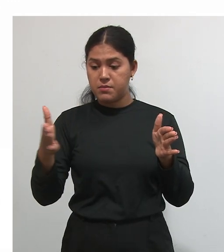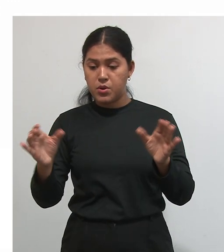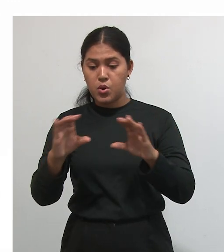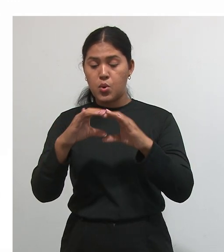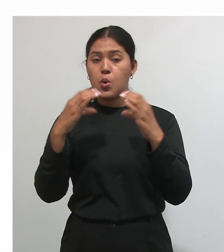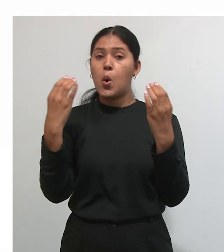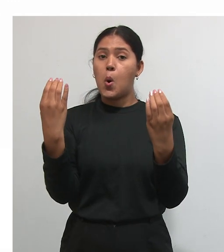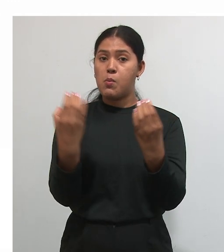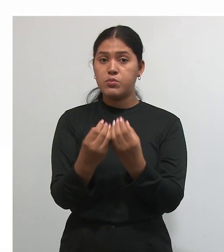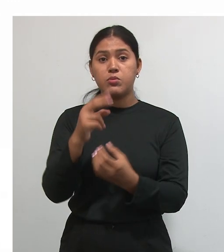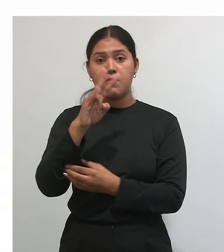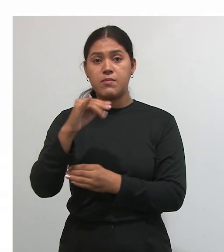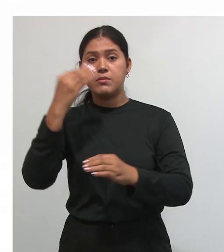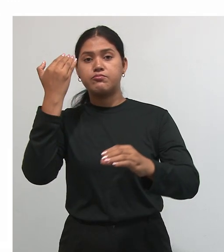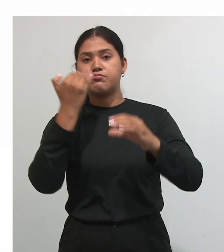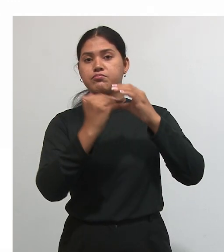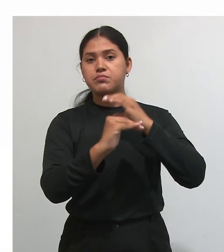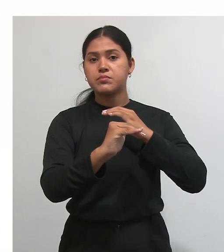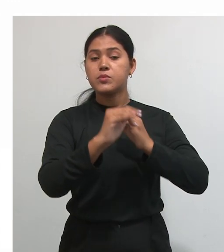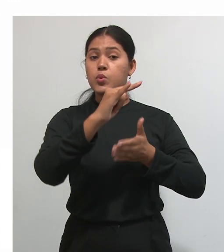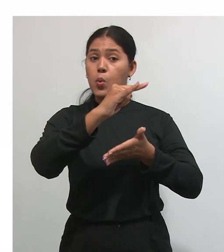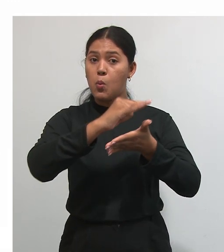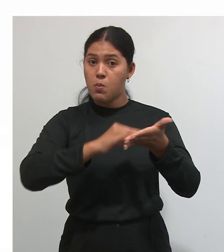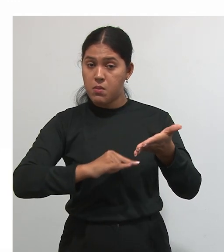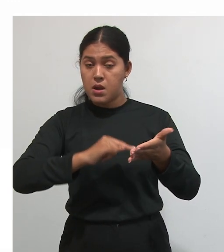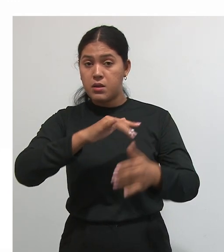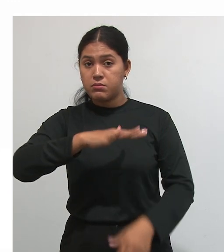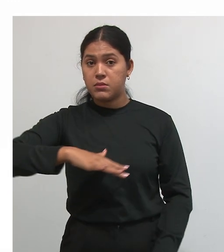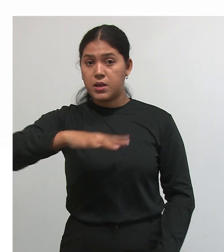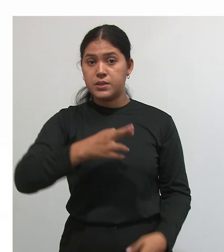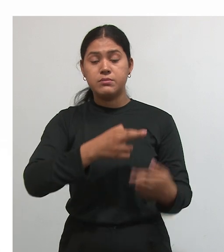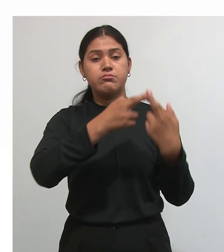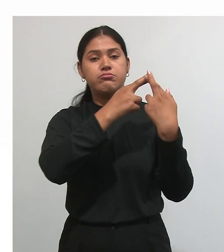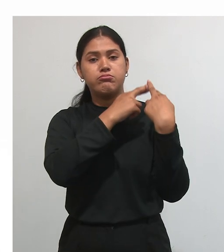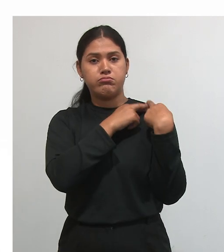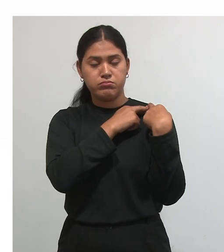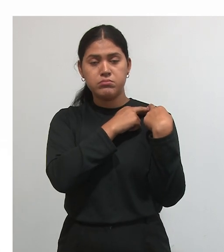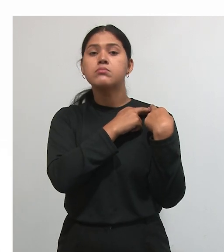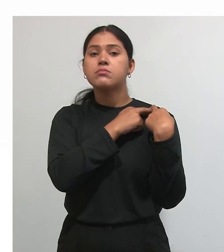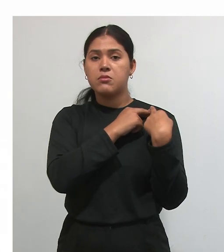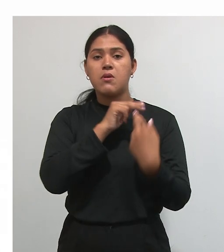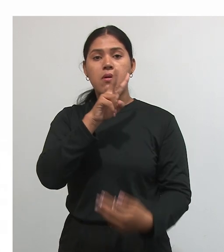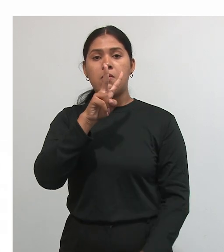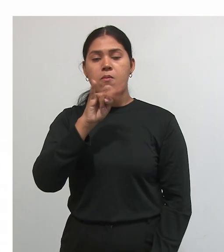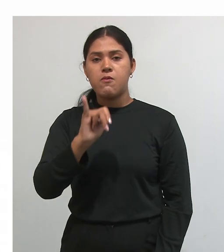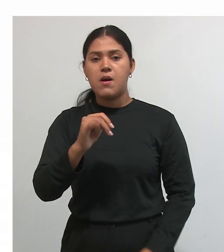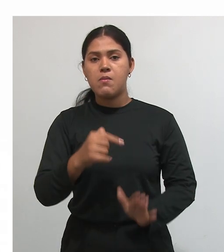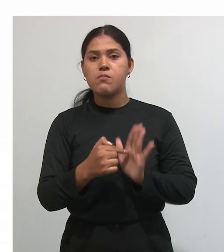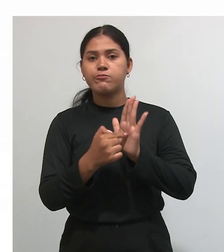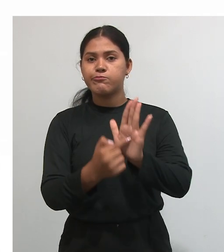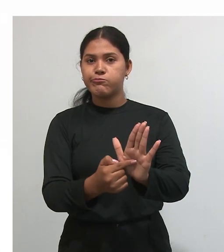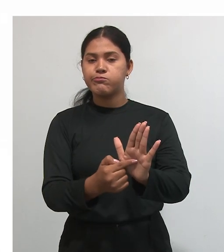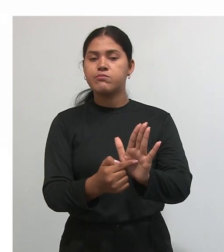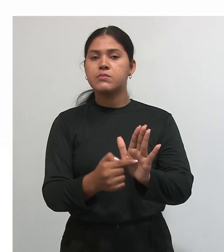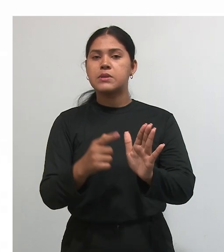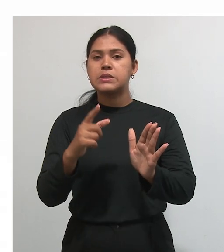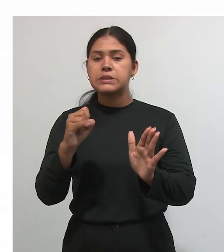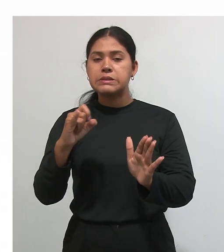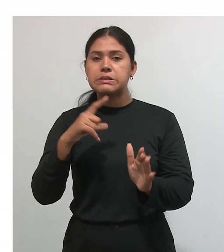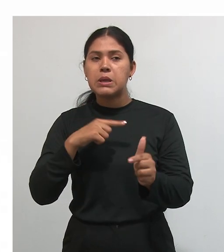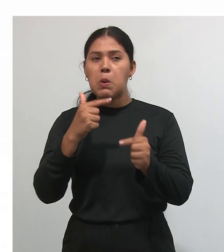comissão encaminhará o processo para devidas providências ao setor responsável, que deverá sanar as